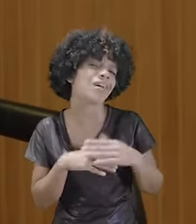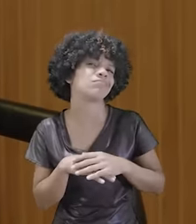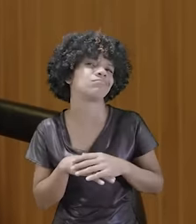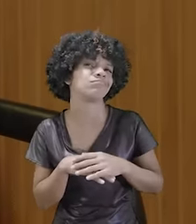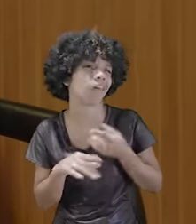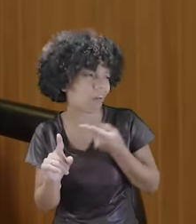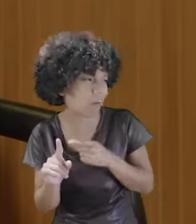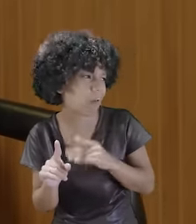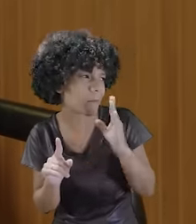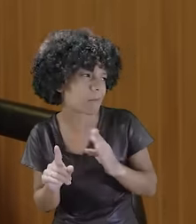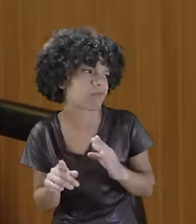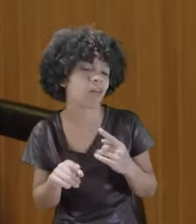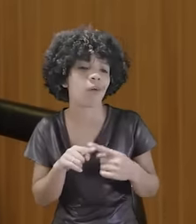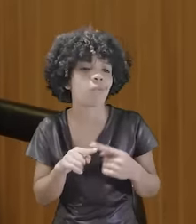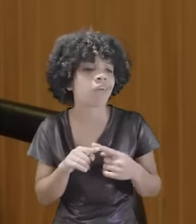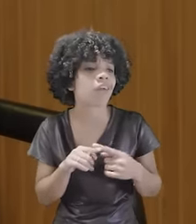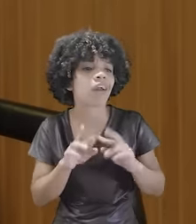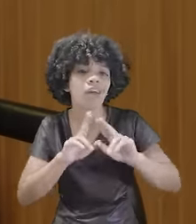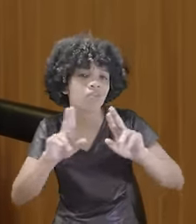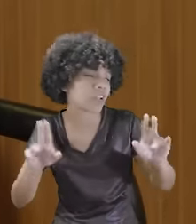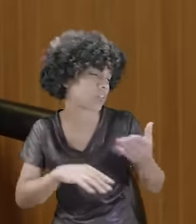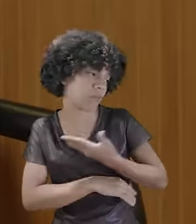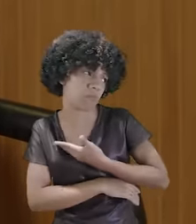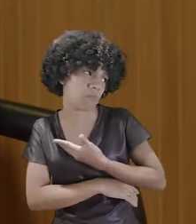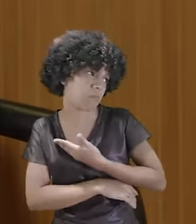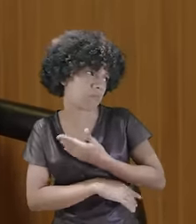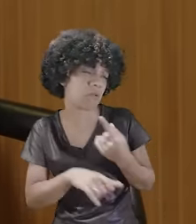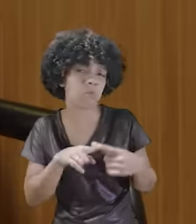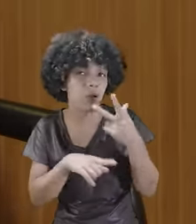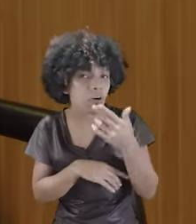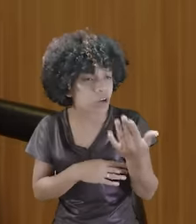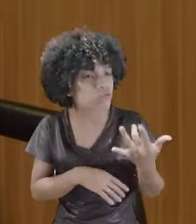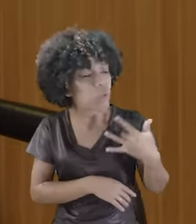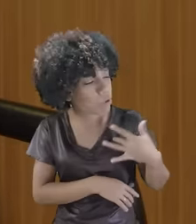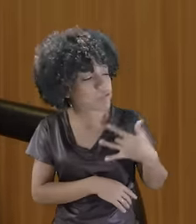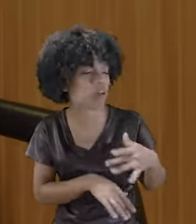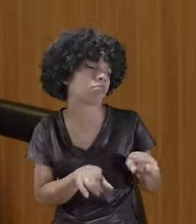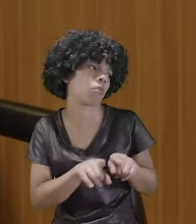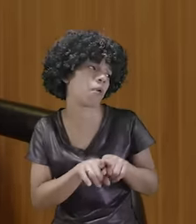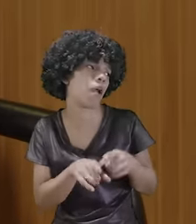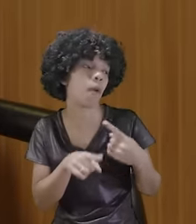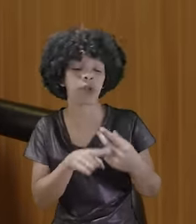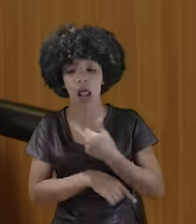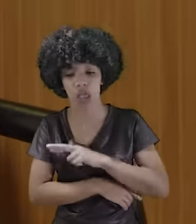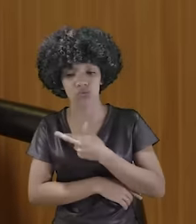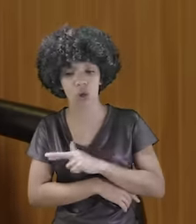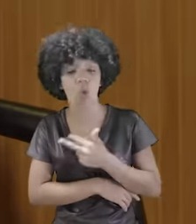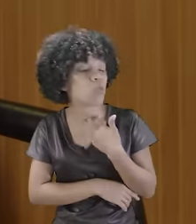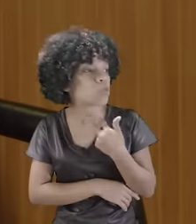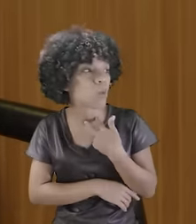machucar os brasileiros porque ele tem ninguém igual eu nos minhas amigas brasileiras eu acho que eles o Coitada também porque no meu